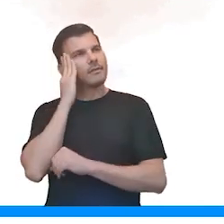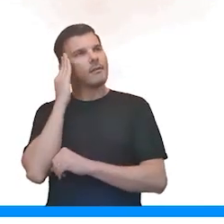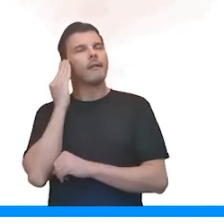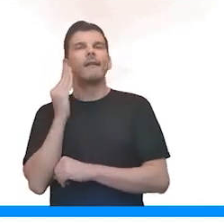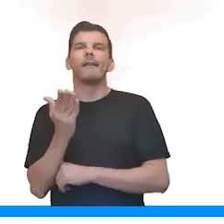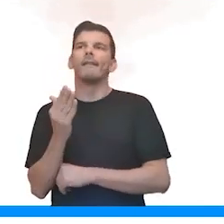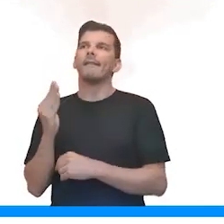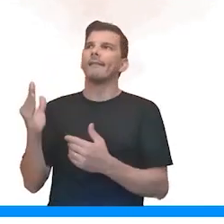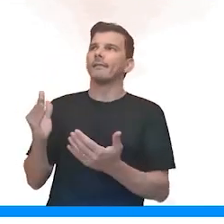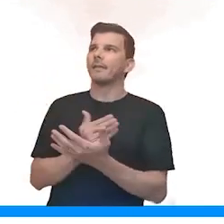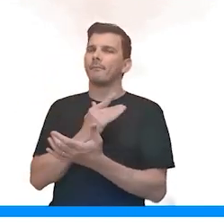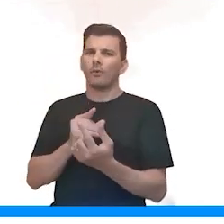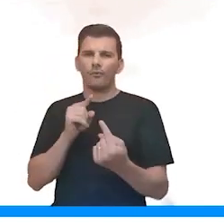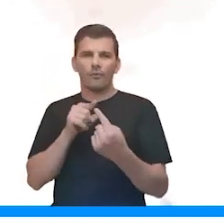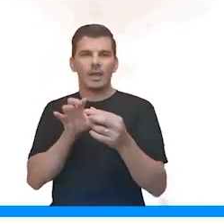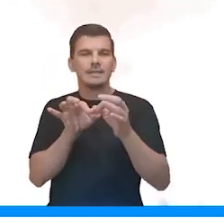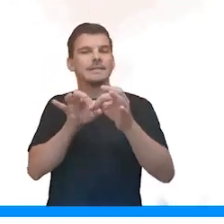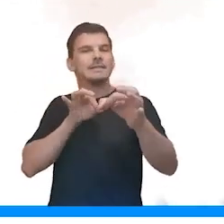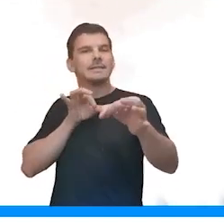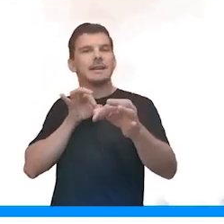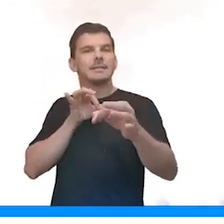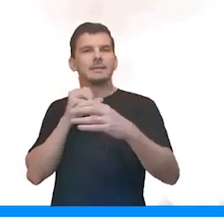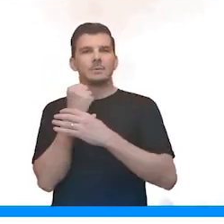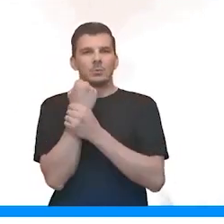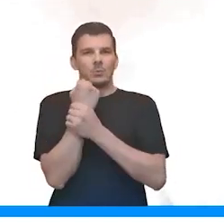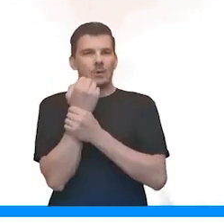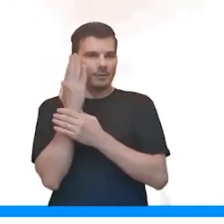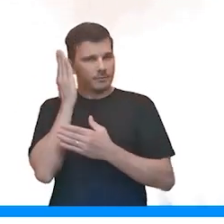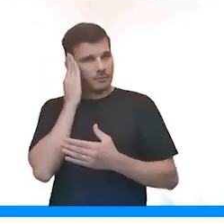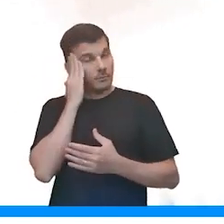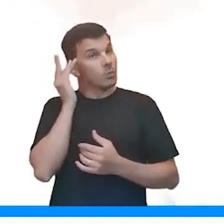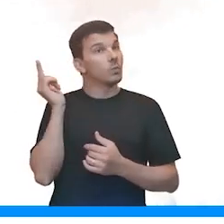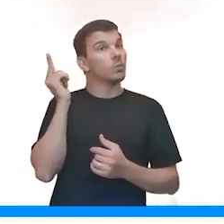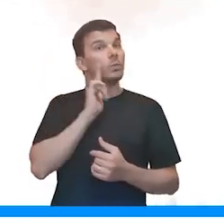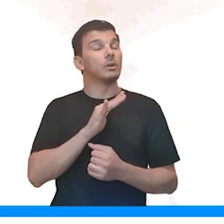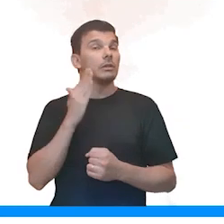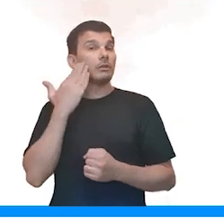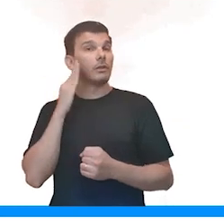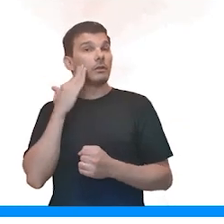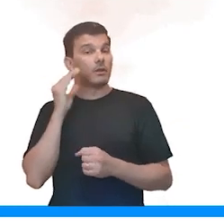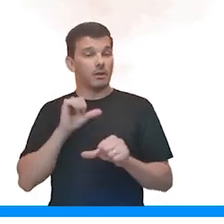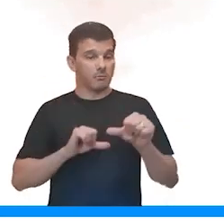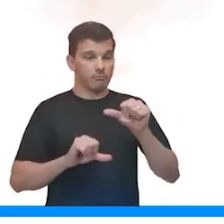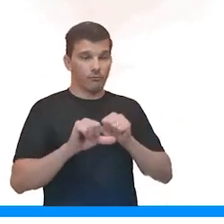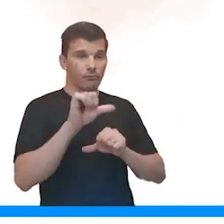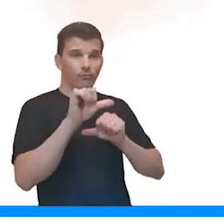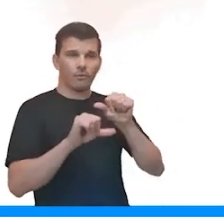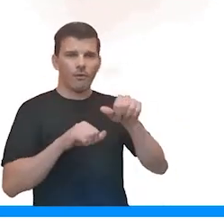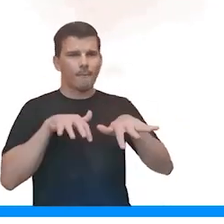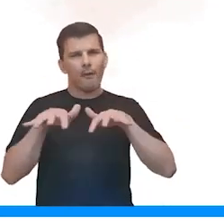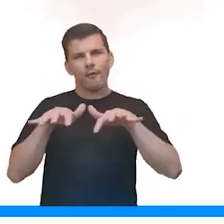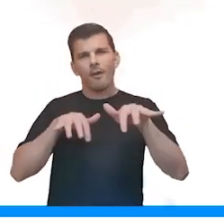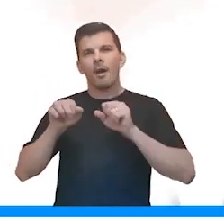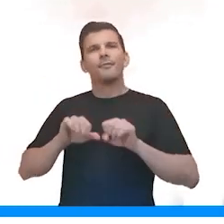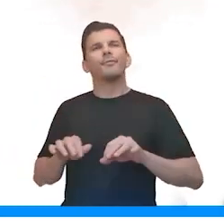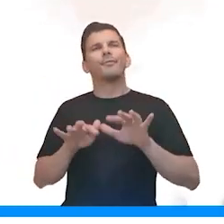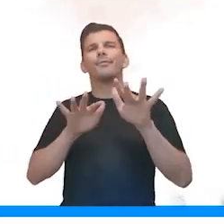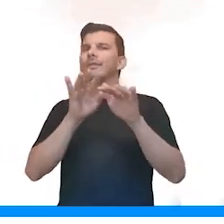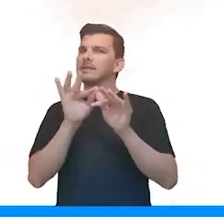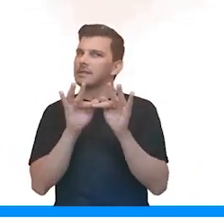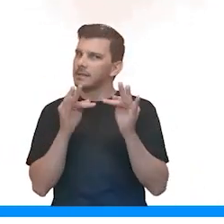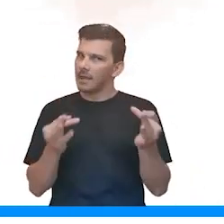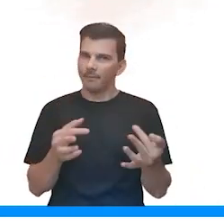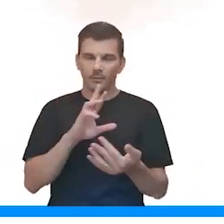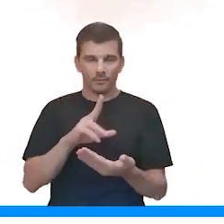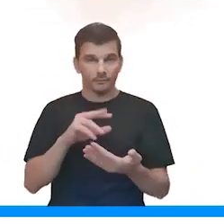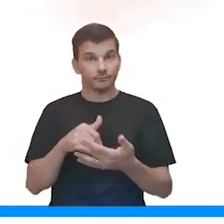modelos computacionais para tentar entender, até que chegaram a algumas conclusões de 1,5 metro, 2 metros, 3 metros. Então entender realmente a movimentação